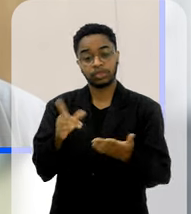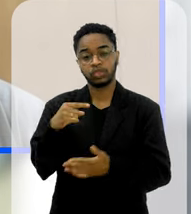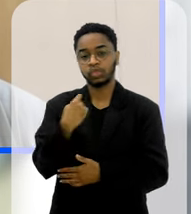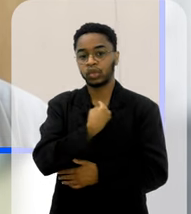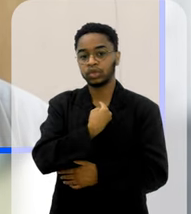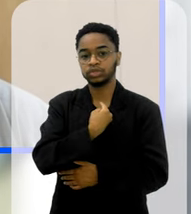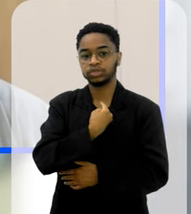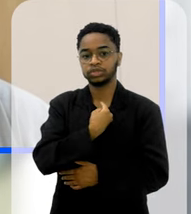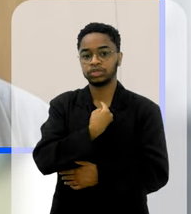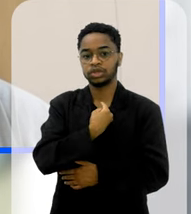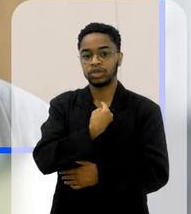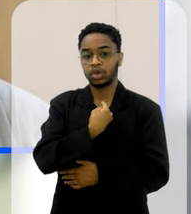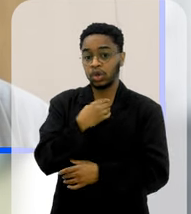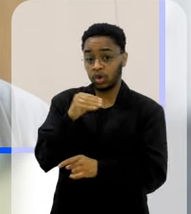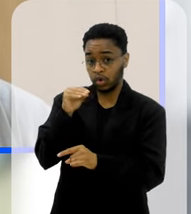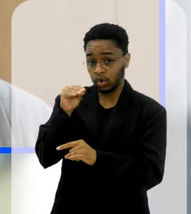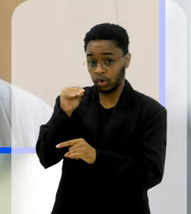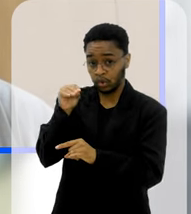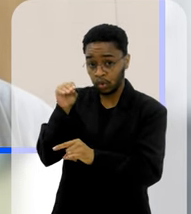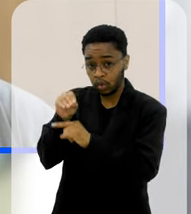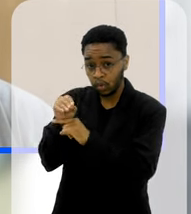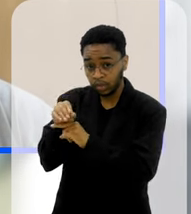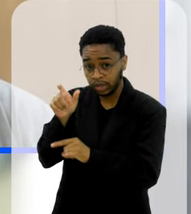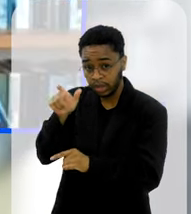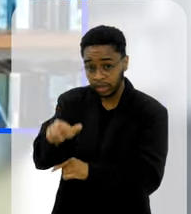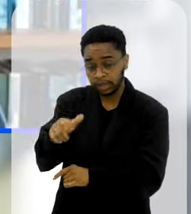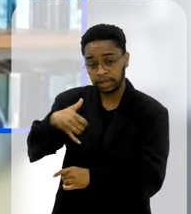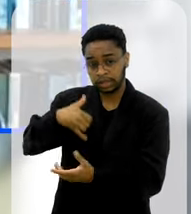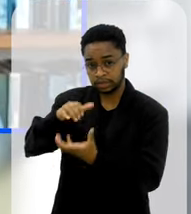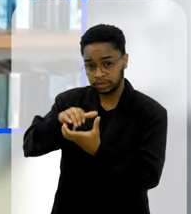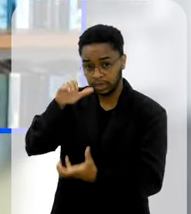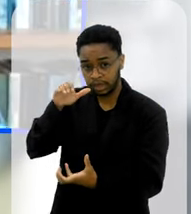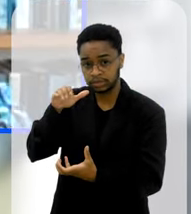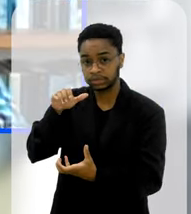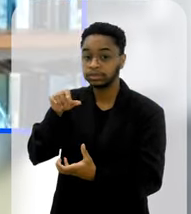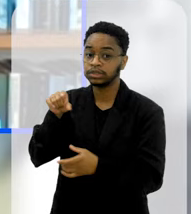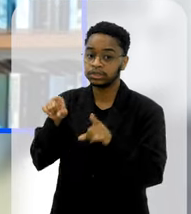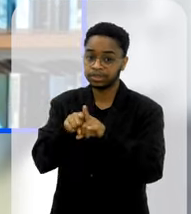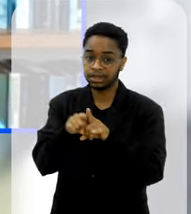não estamos cuidando dos nossos idosos, como